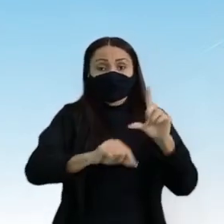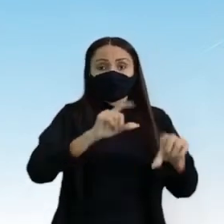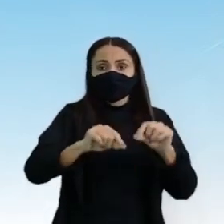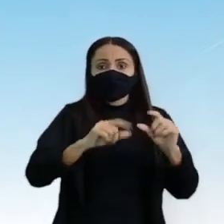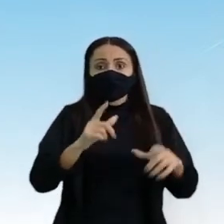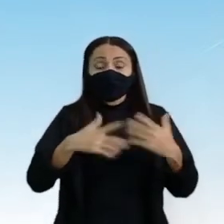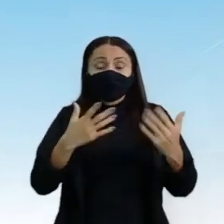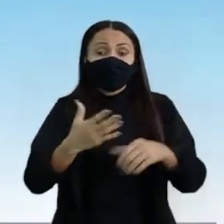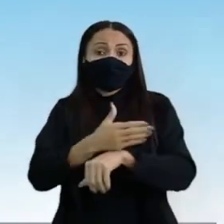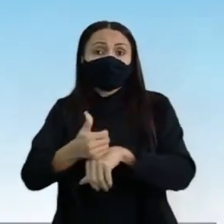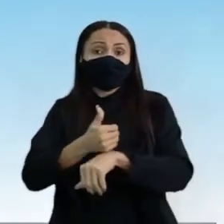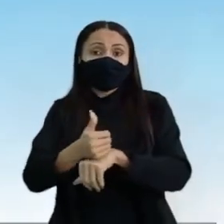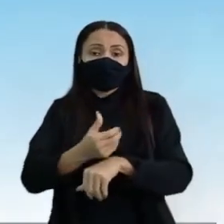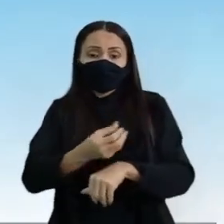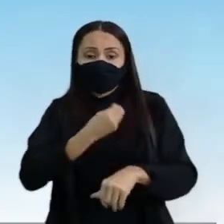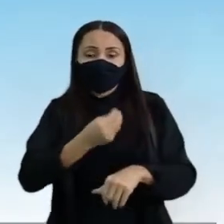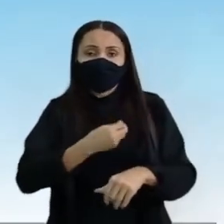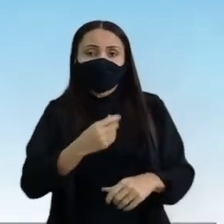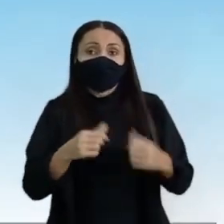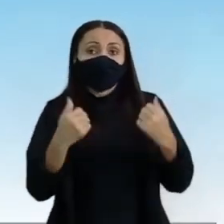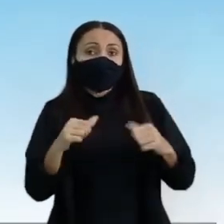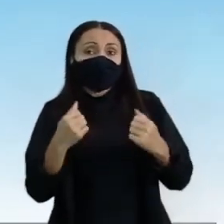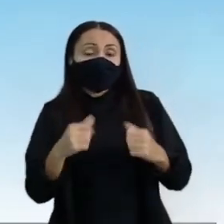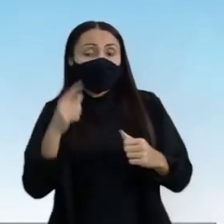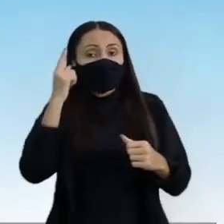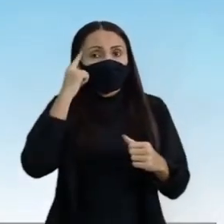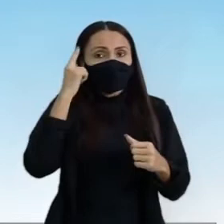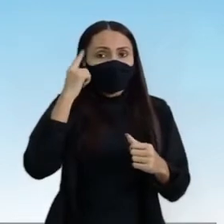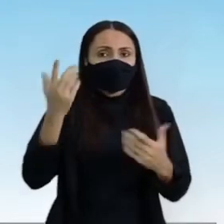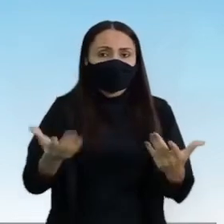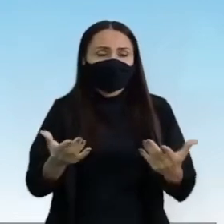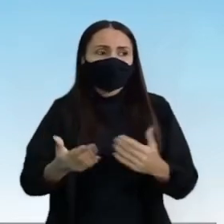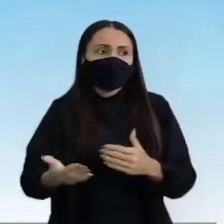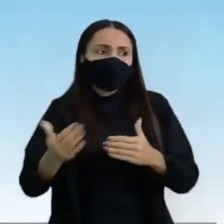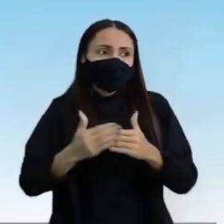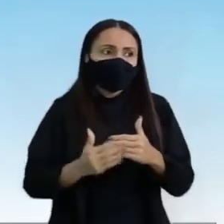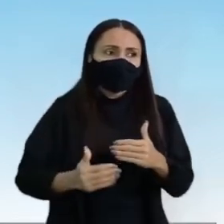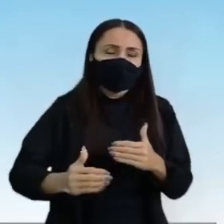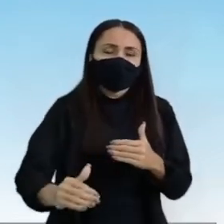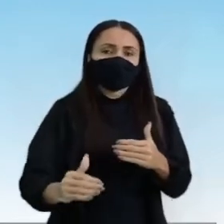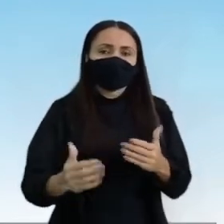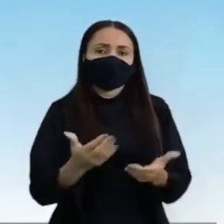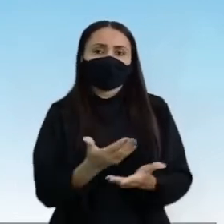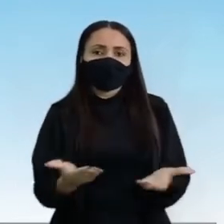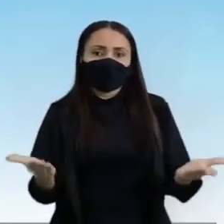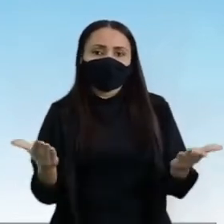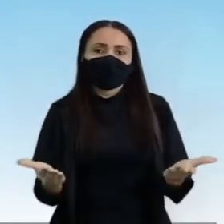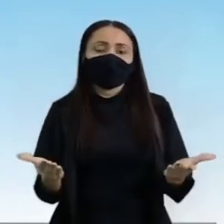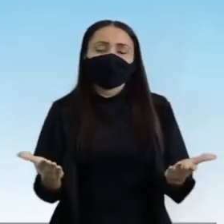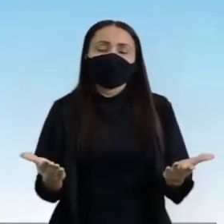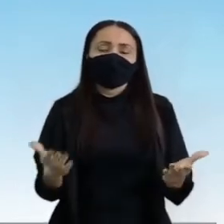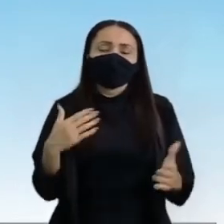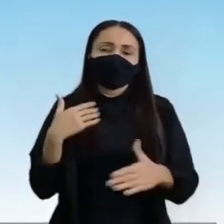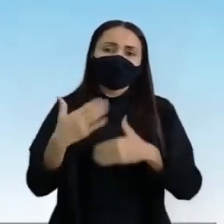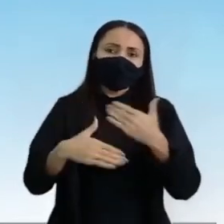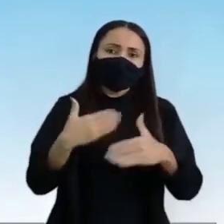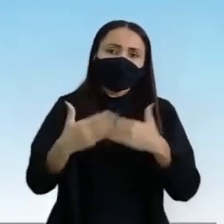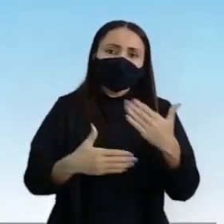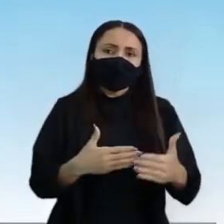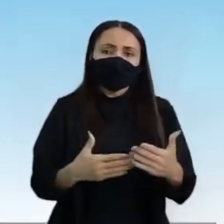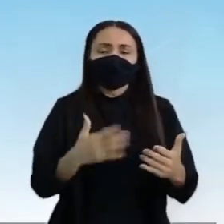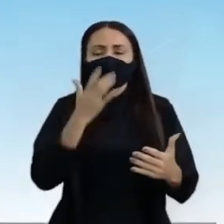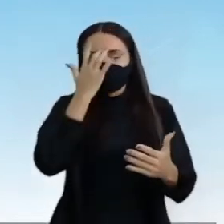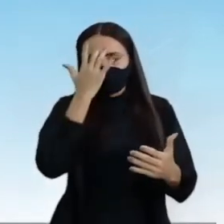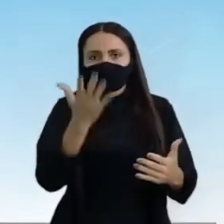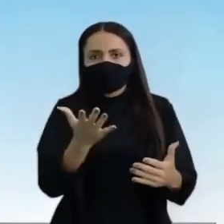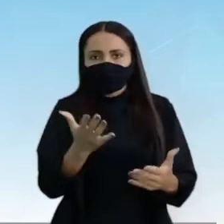de vida? Eu tenho que ter esse parâmetro. A partir do momento que eu tenho esse parâmetro, então as coisas vão se tornar mais